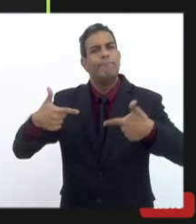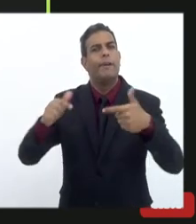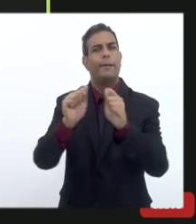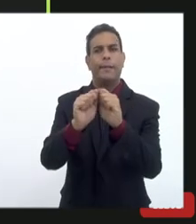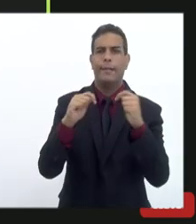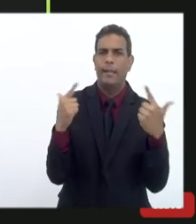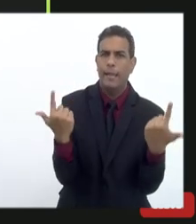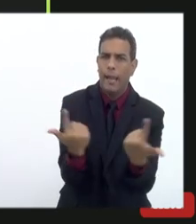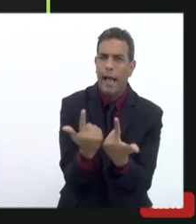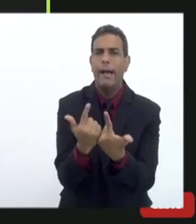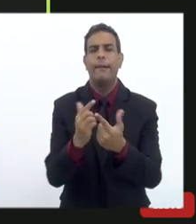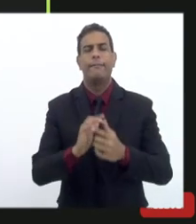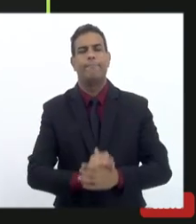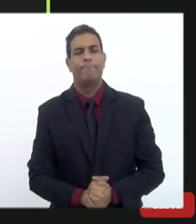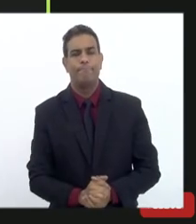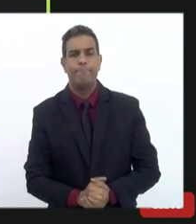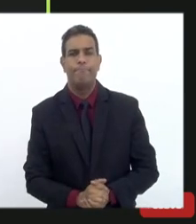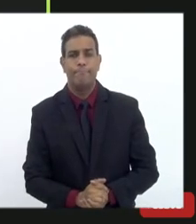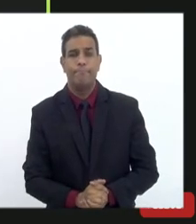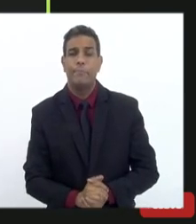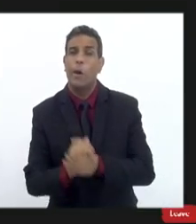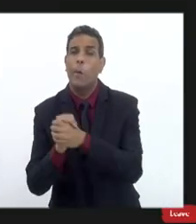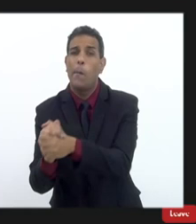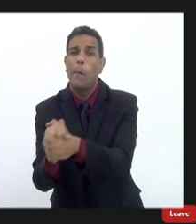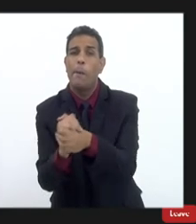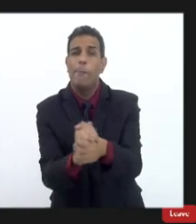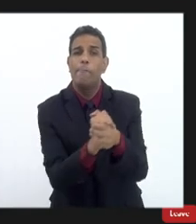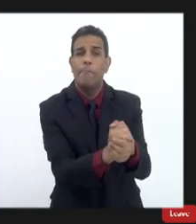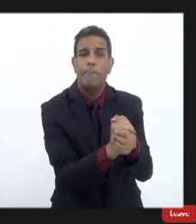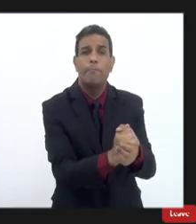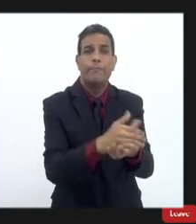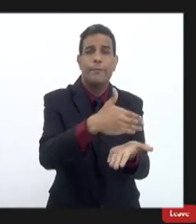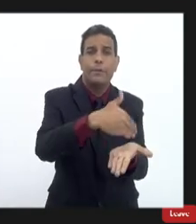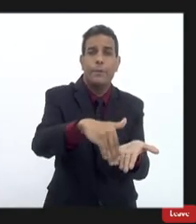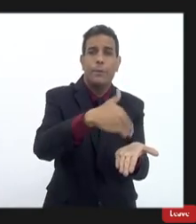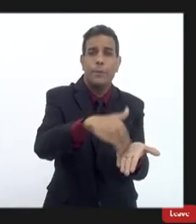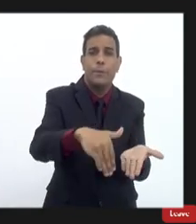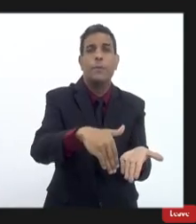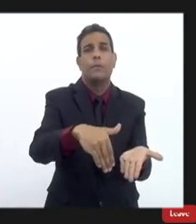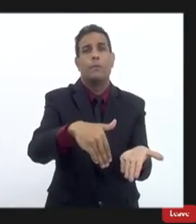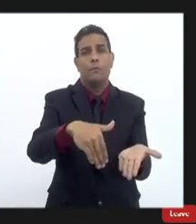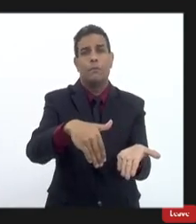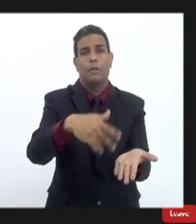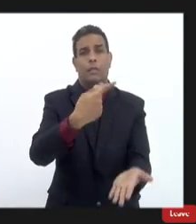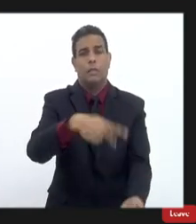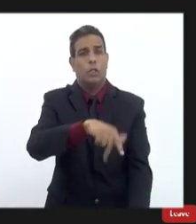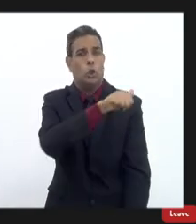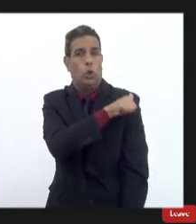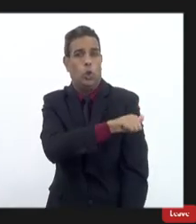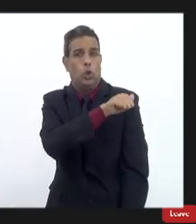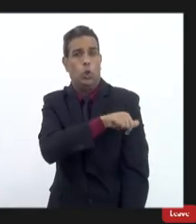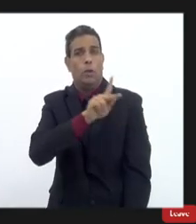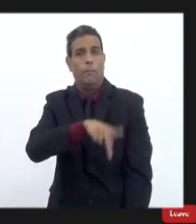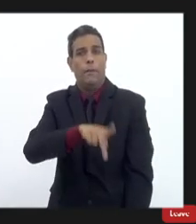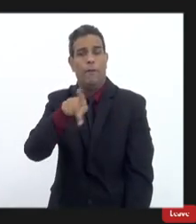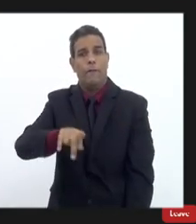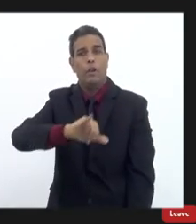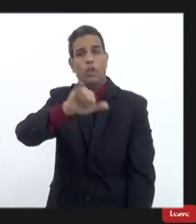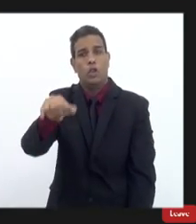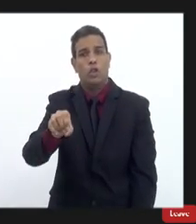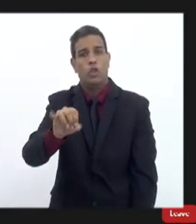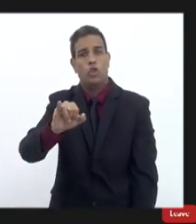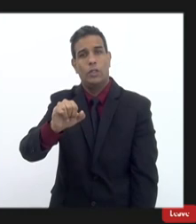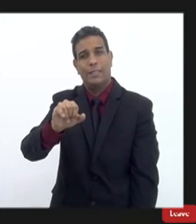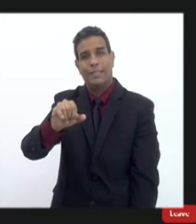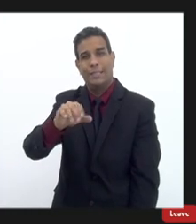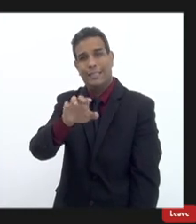LERJ. Queria cumprimentar também a Secretaria Estadual de Educação do Rio de Janeiro, na figura da professora Joilza, a